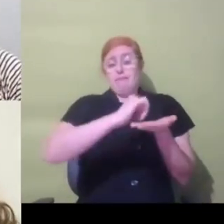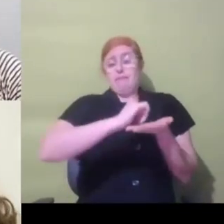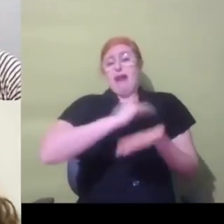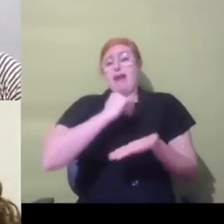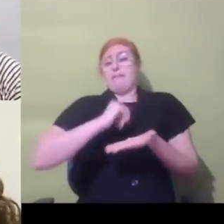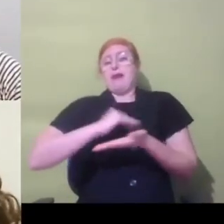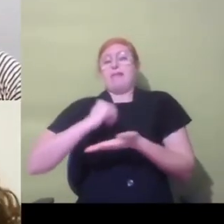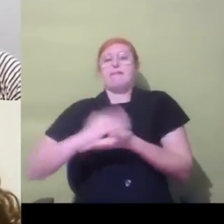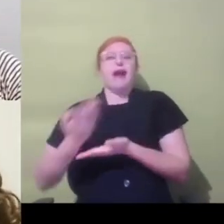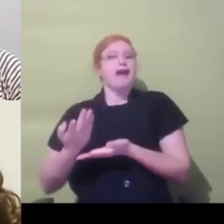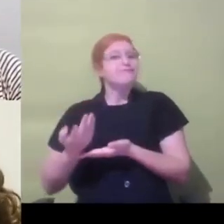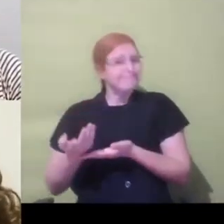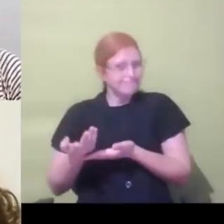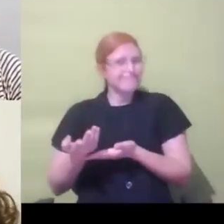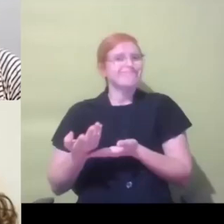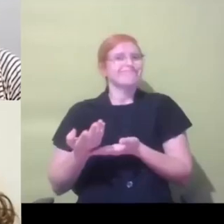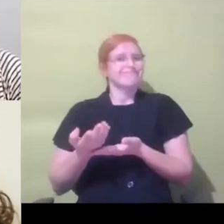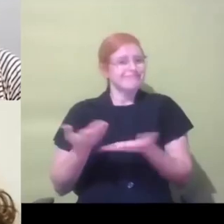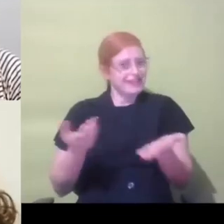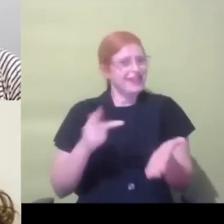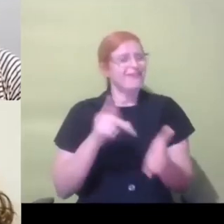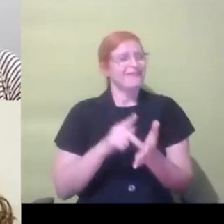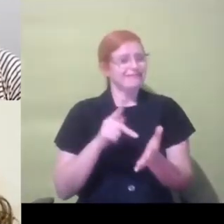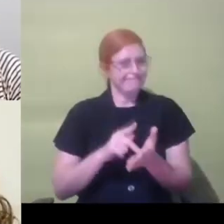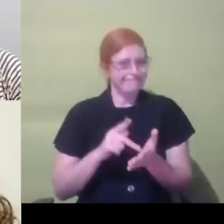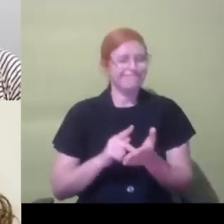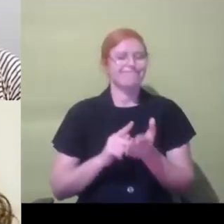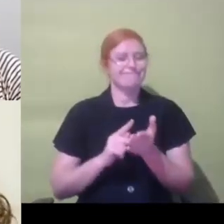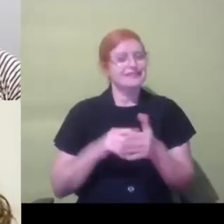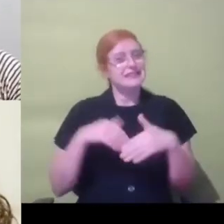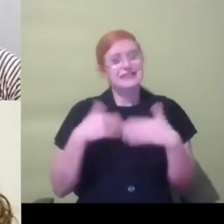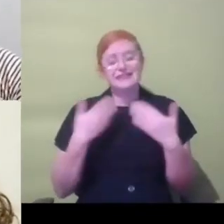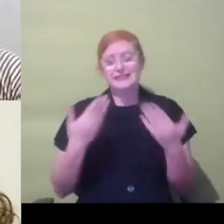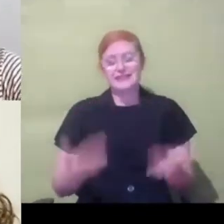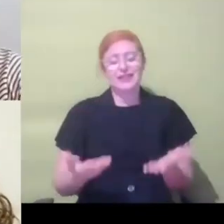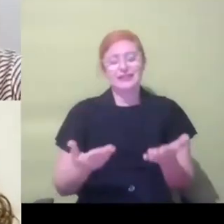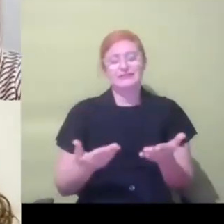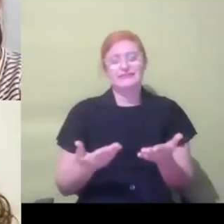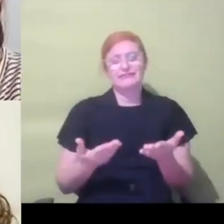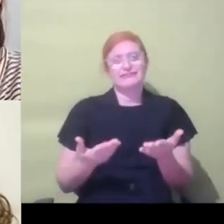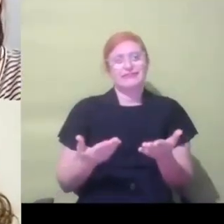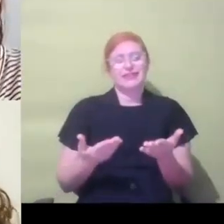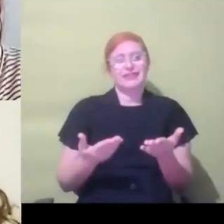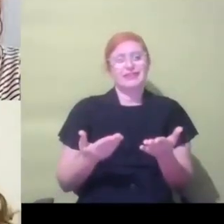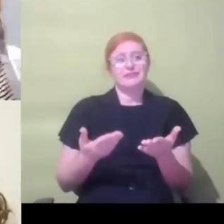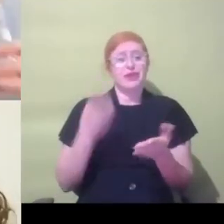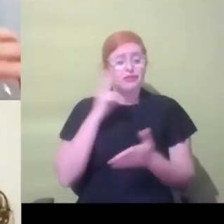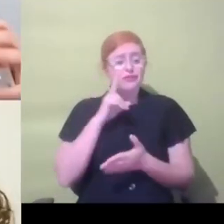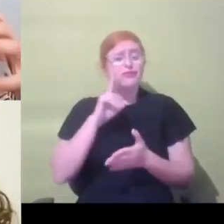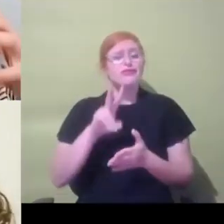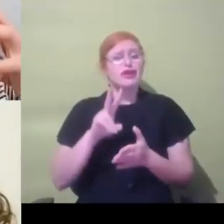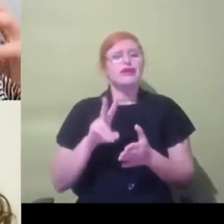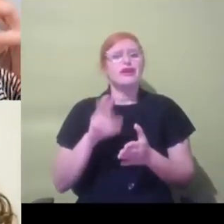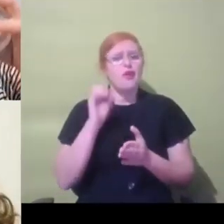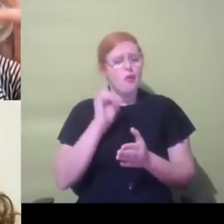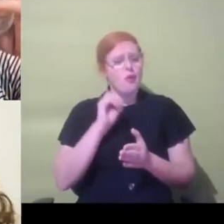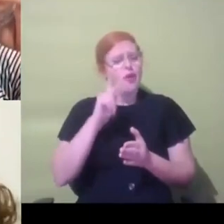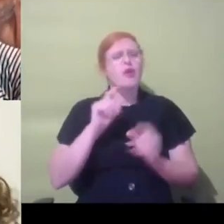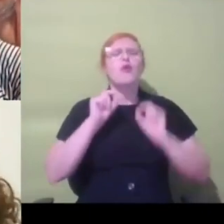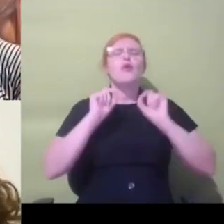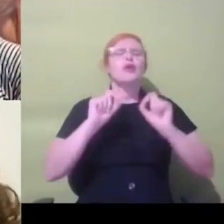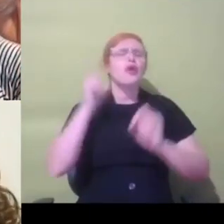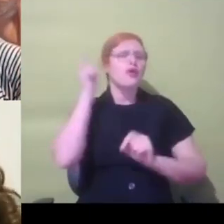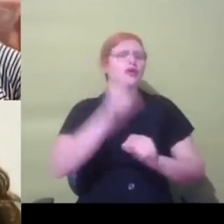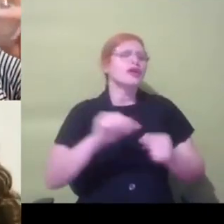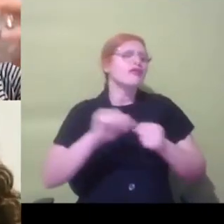iniciativa. Pois é. E aí eu acho que é isso, né? Será? Acho que é tipo olhar assim, beleza, o que que a gente pode